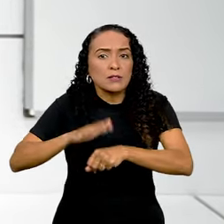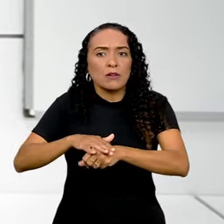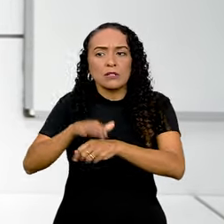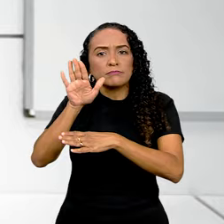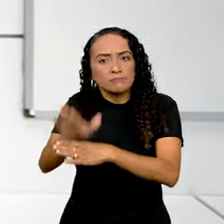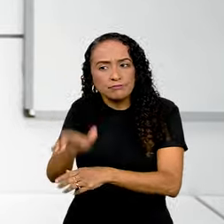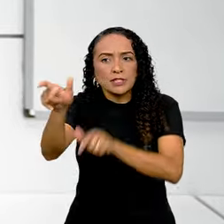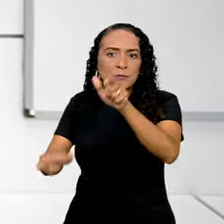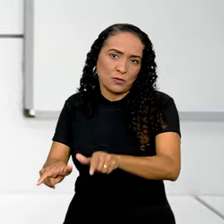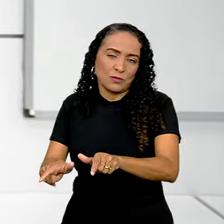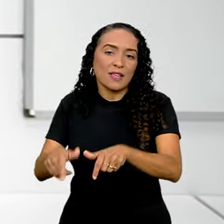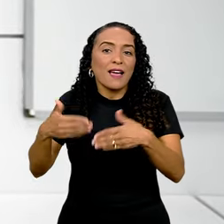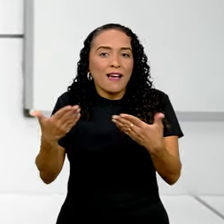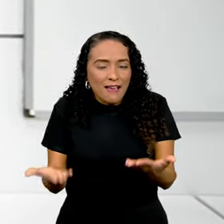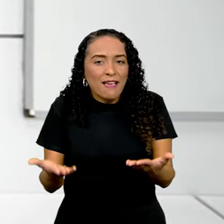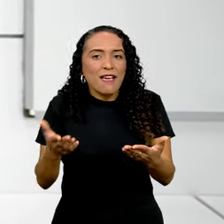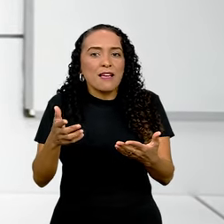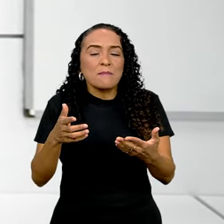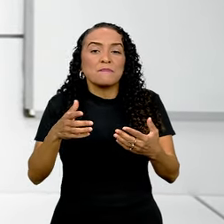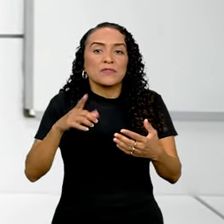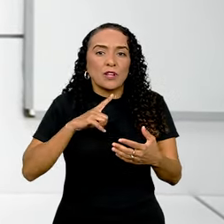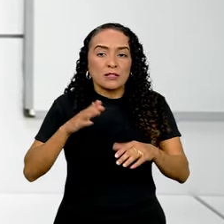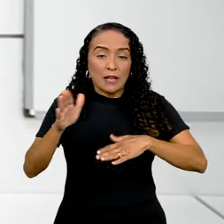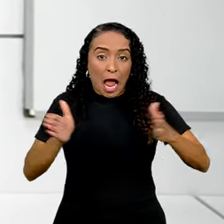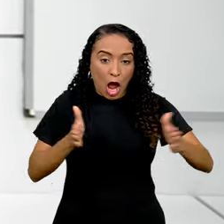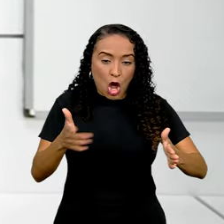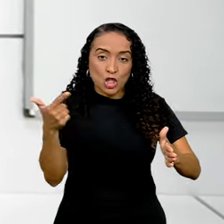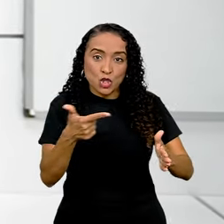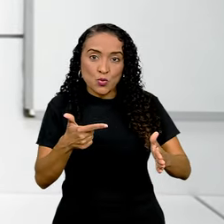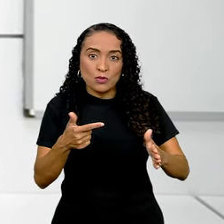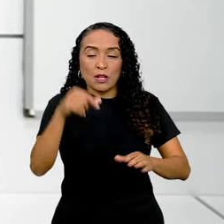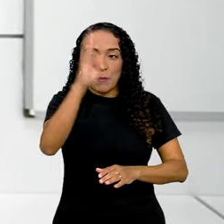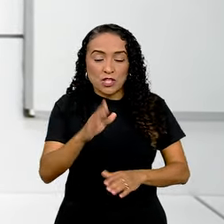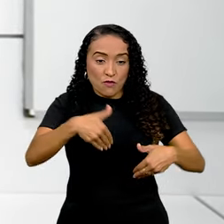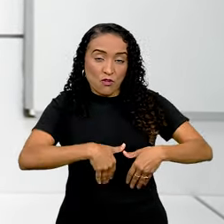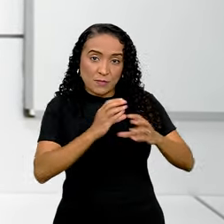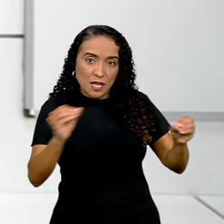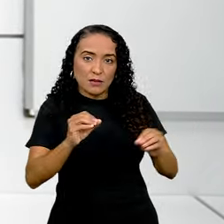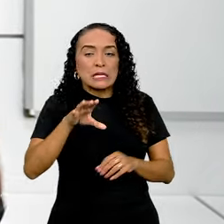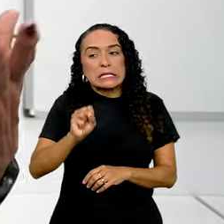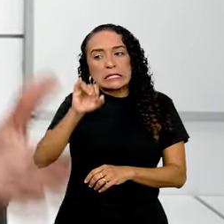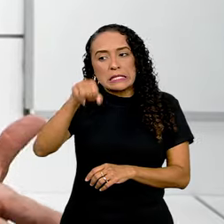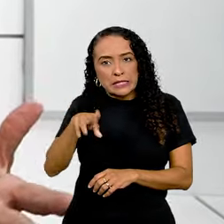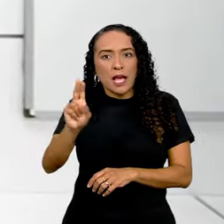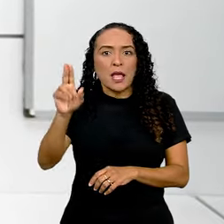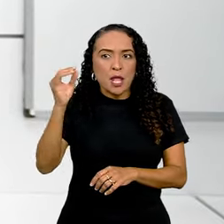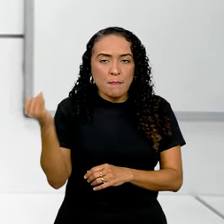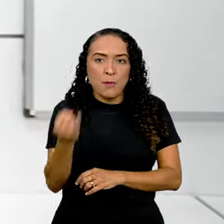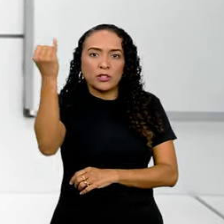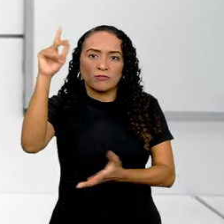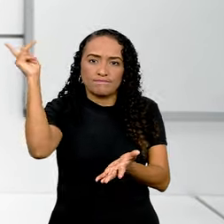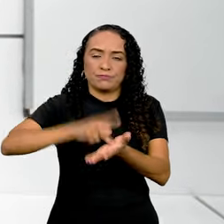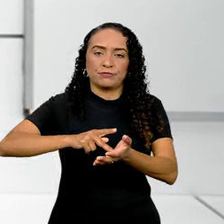ações para atender essas pessoas Então essa é uma estamos passando para uma segunda etapa do Brasil sem fome e o cisan é crucial